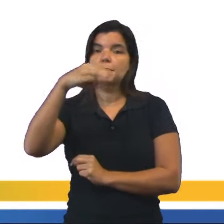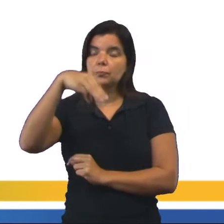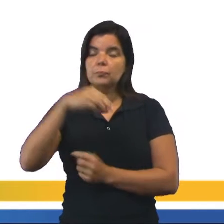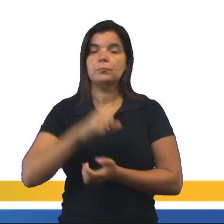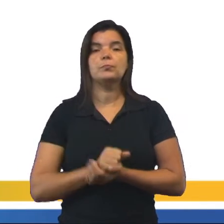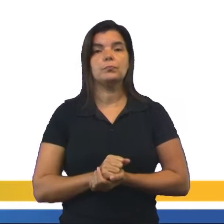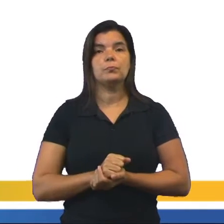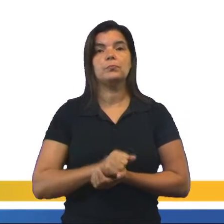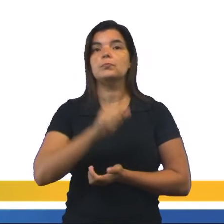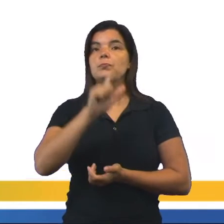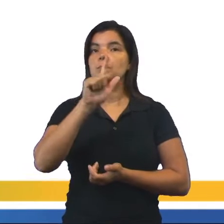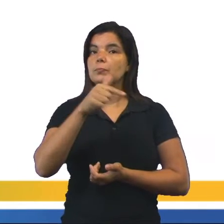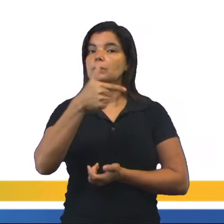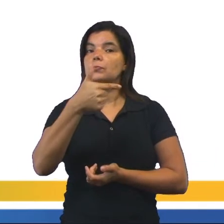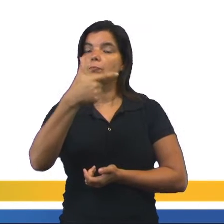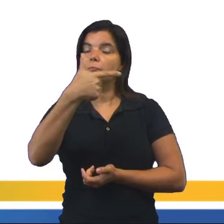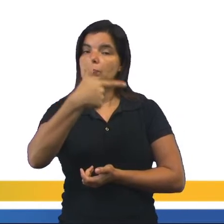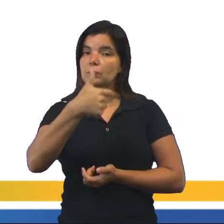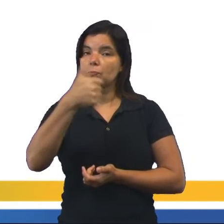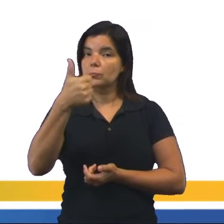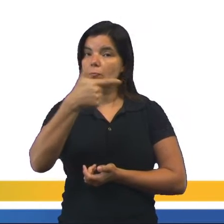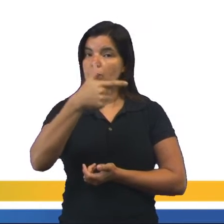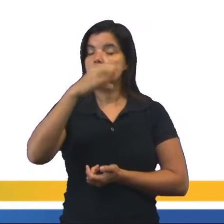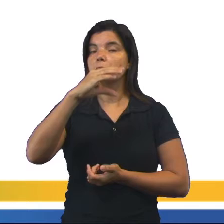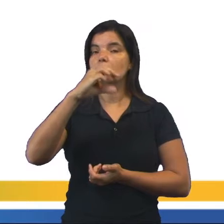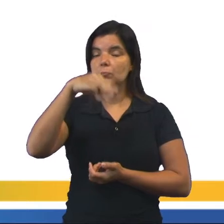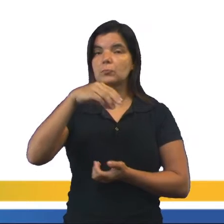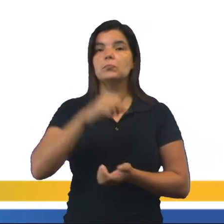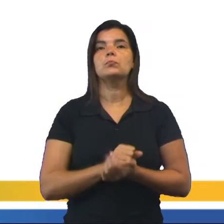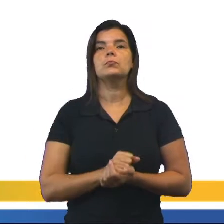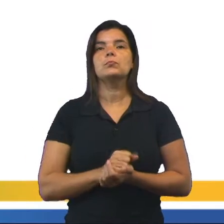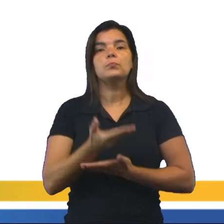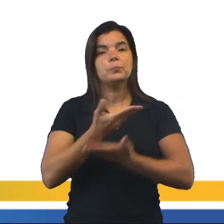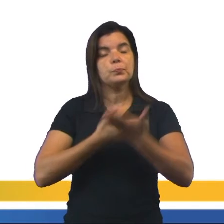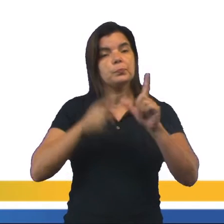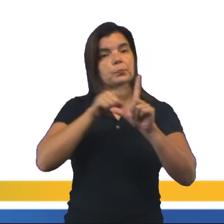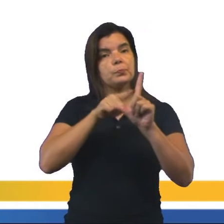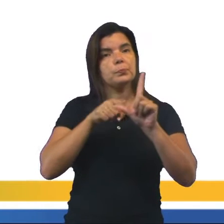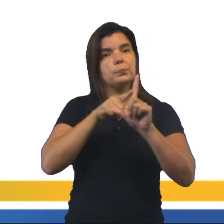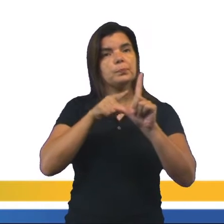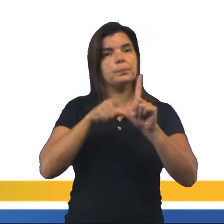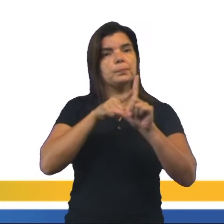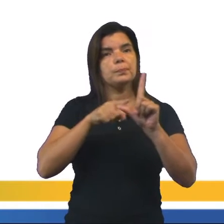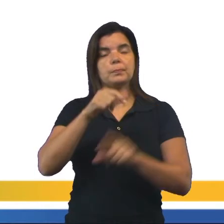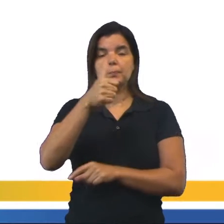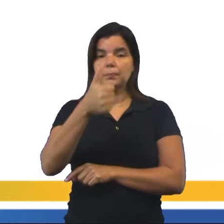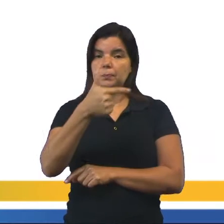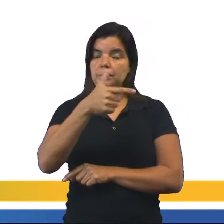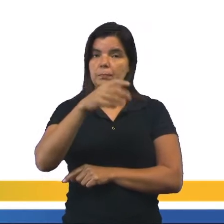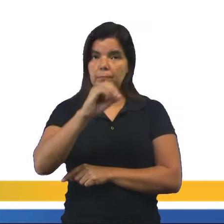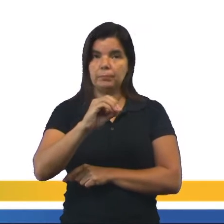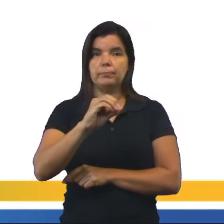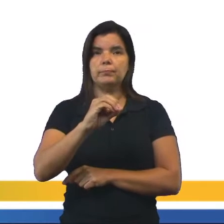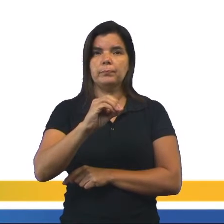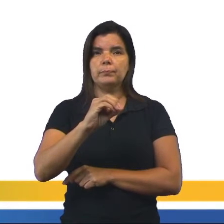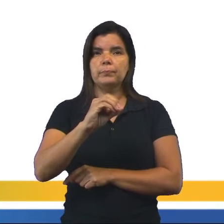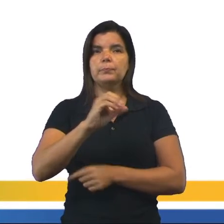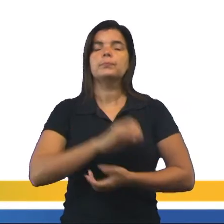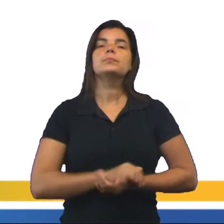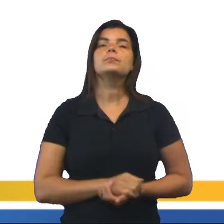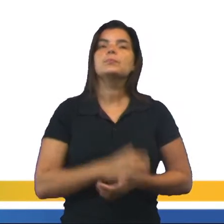e 12 centímetros e formam entre si um ângulo de 120